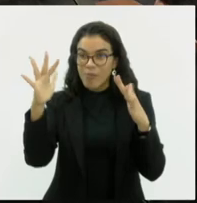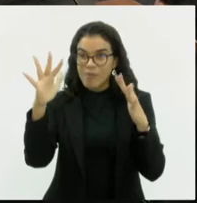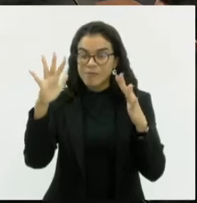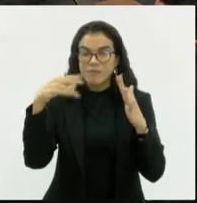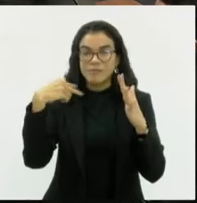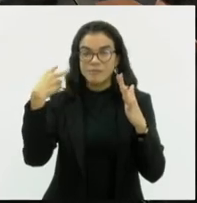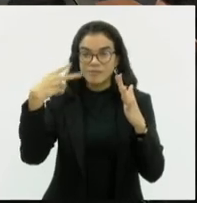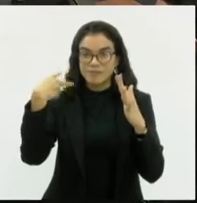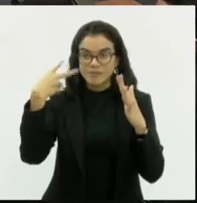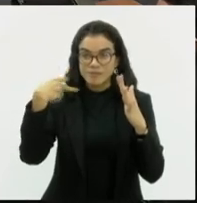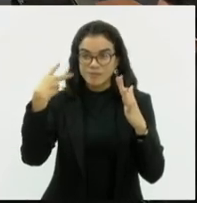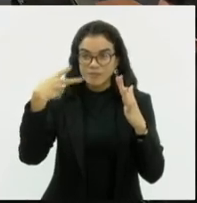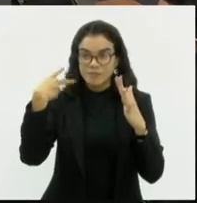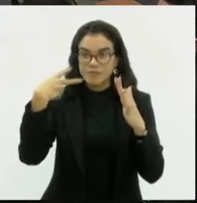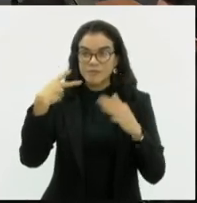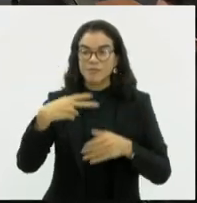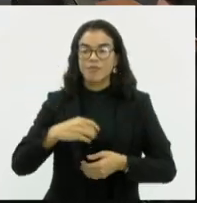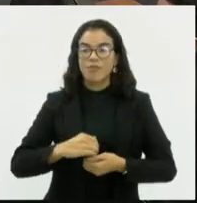vereador.